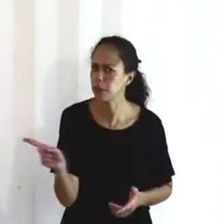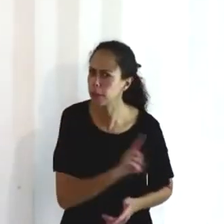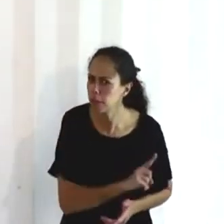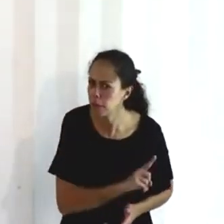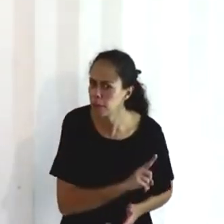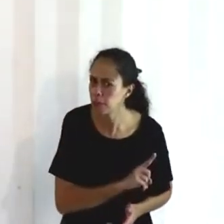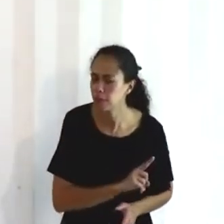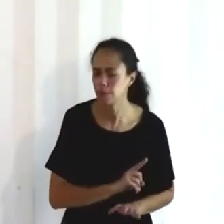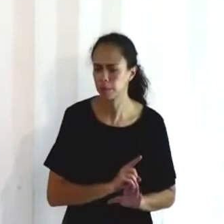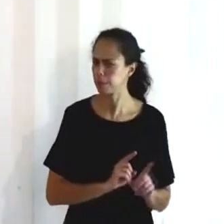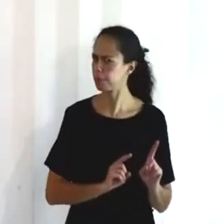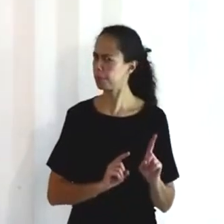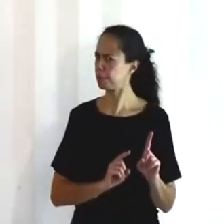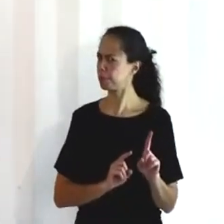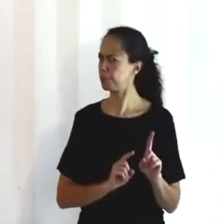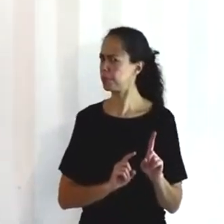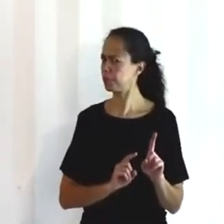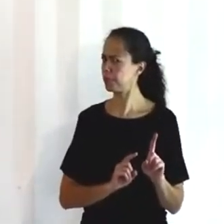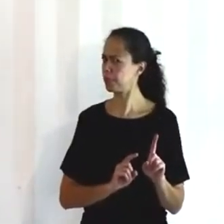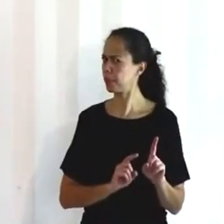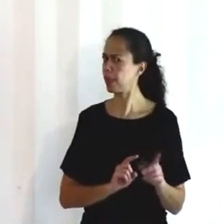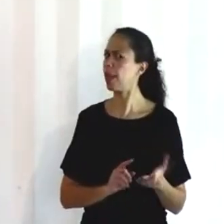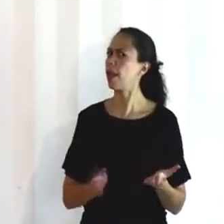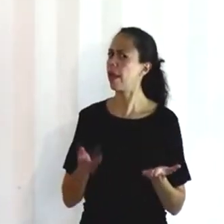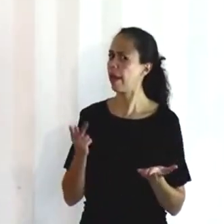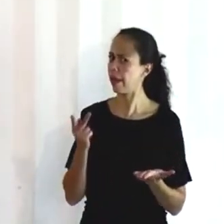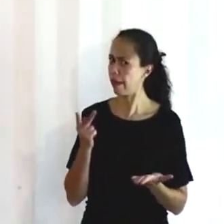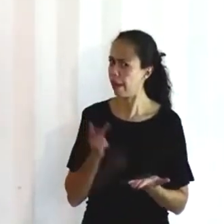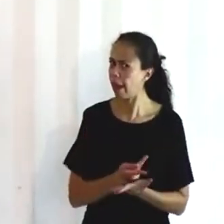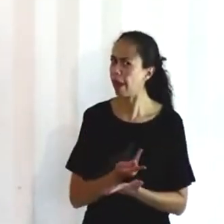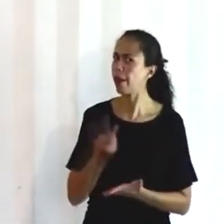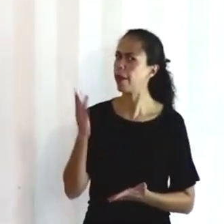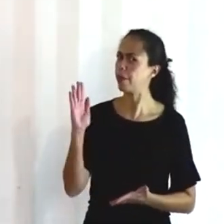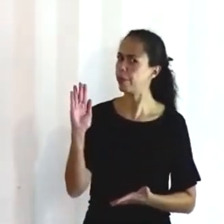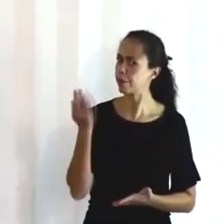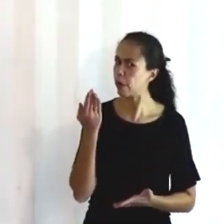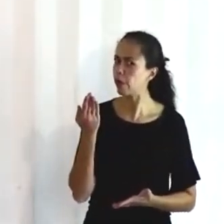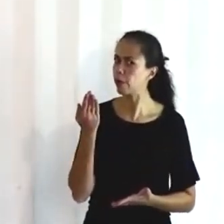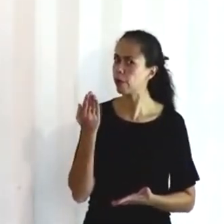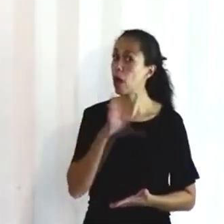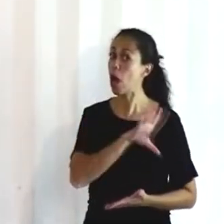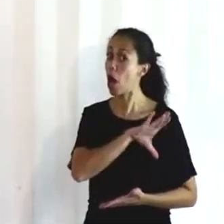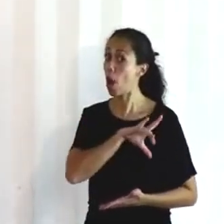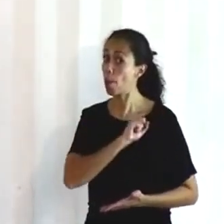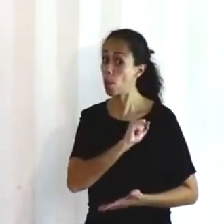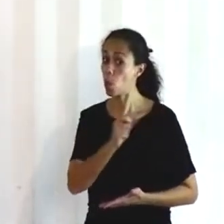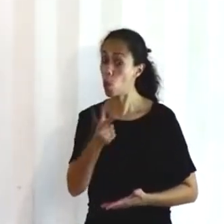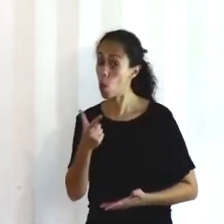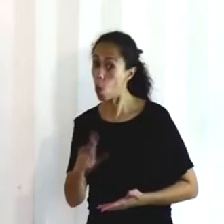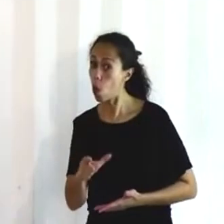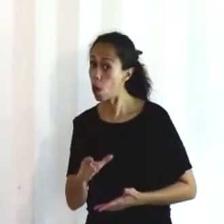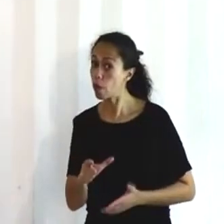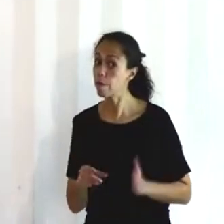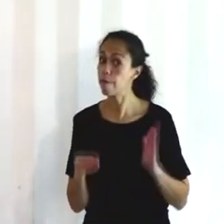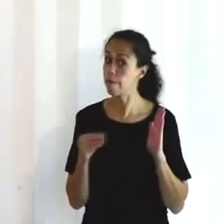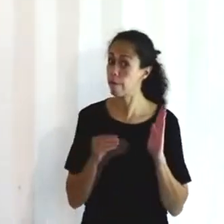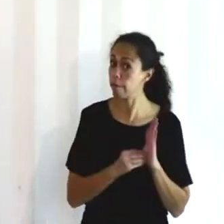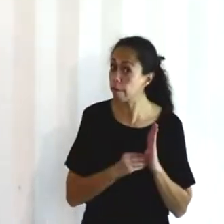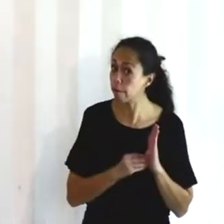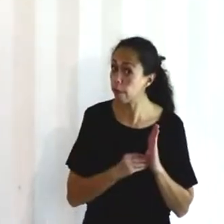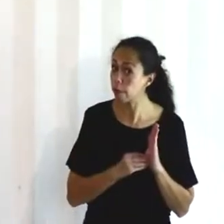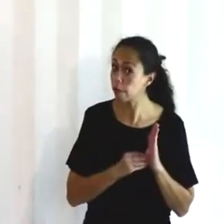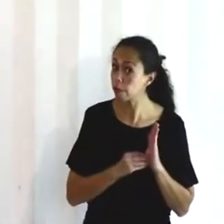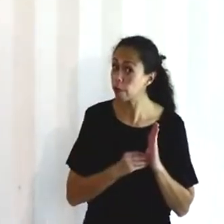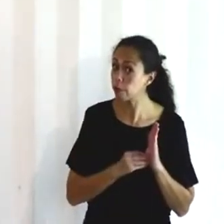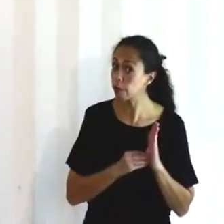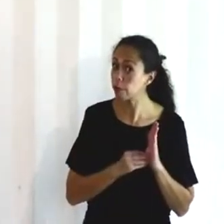isso. Esse é um cristianismo falso. Esse é um cristianismo de não amor ao próximo. Esse é um cristianismo que diz assim, o que importa é que